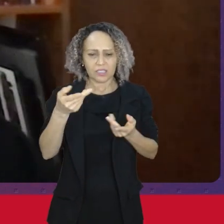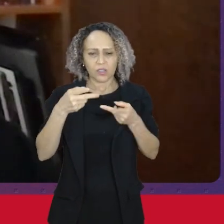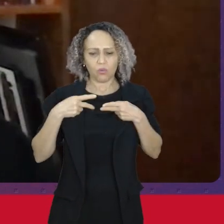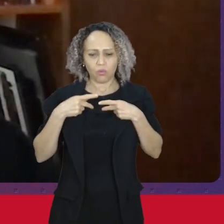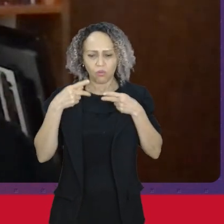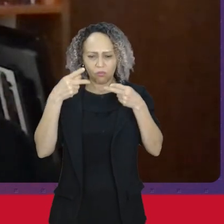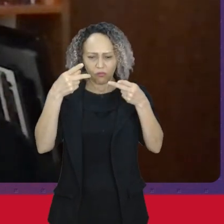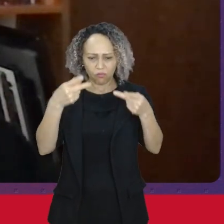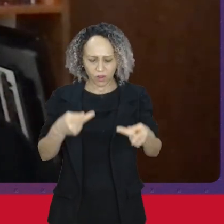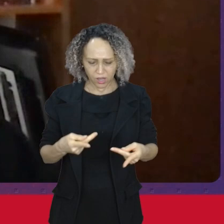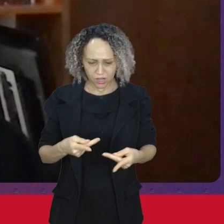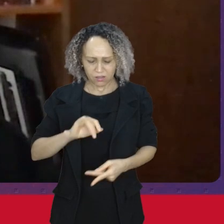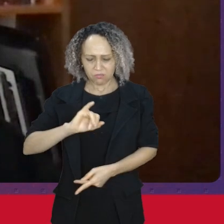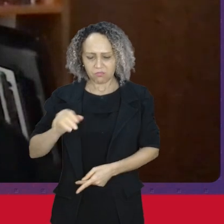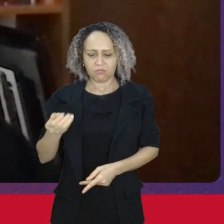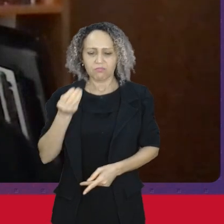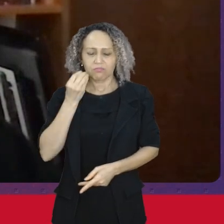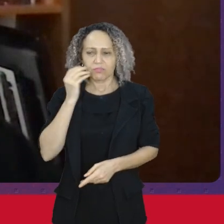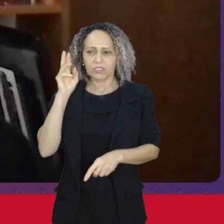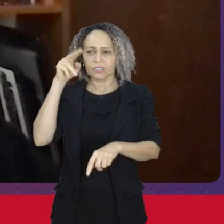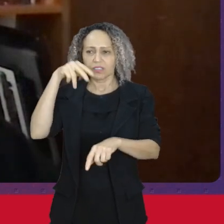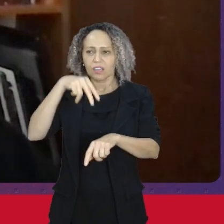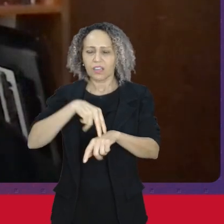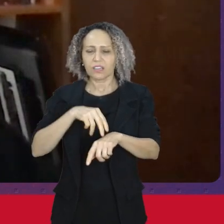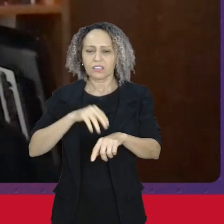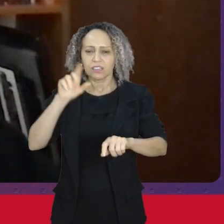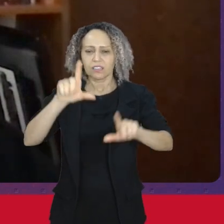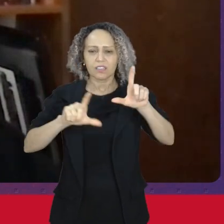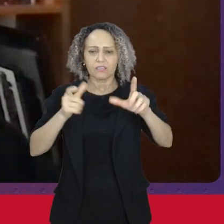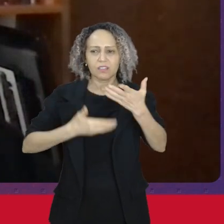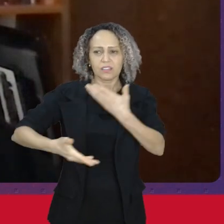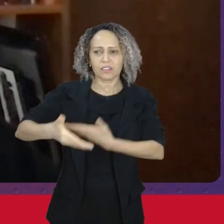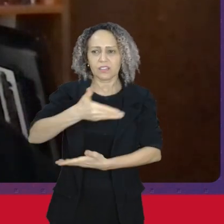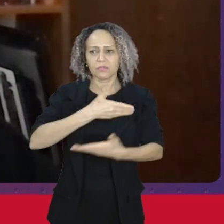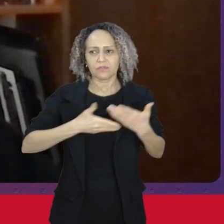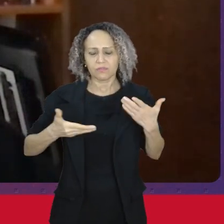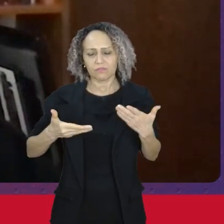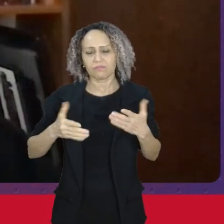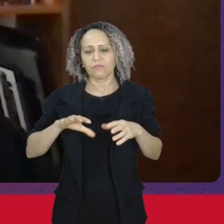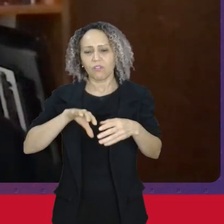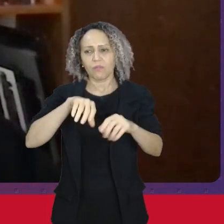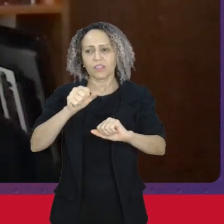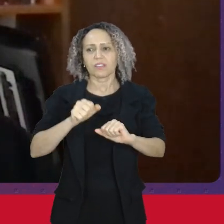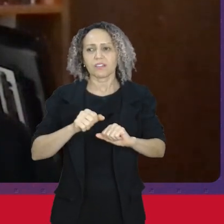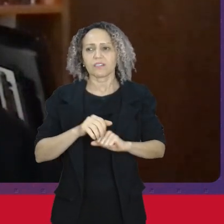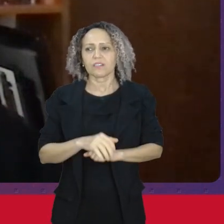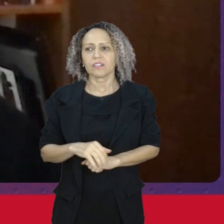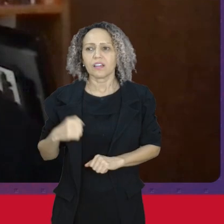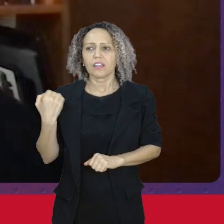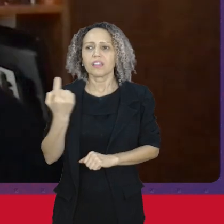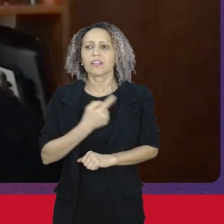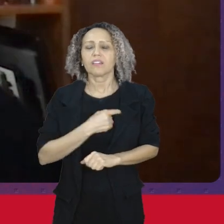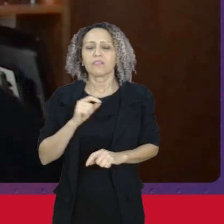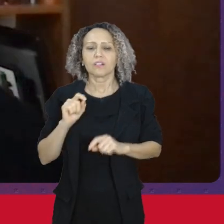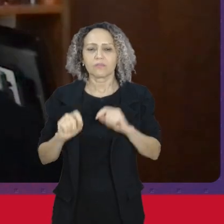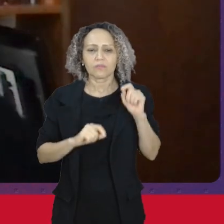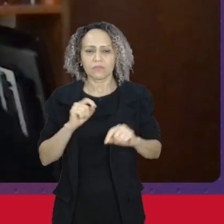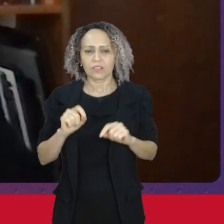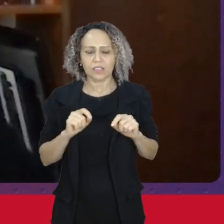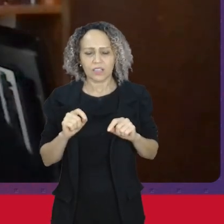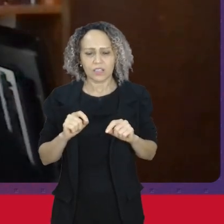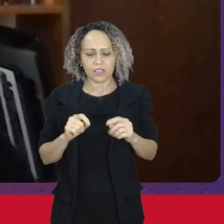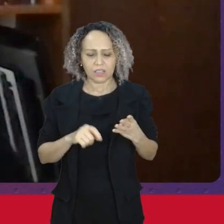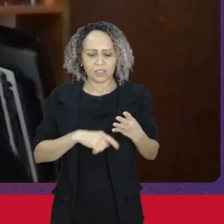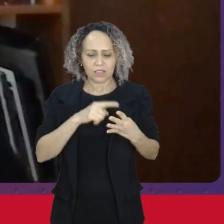convite, né, e essa possibilidade de estar aqui no TV Elas por Elas, formação. Nós vamos fazer